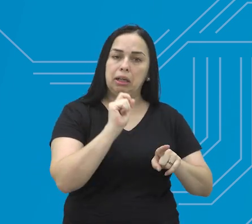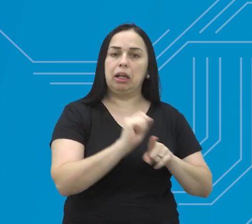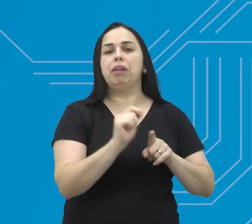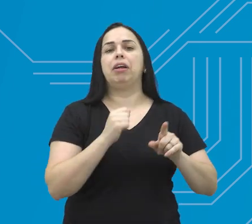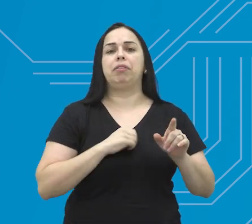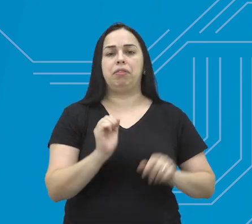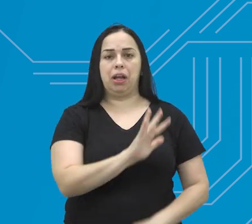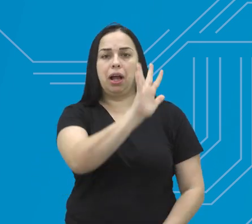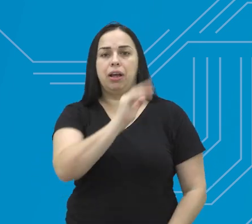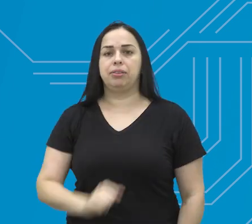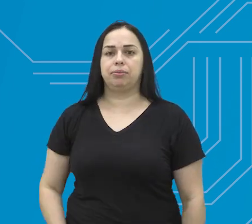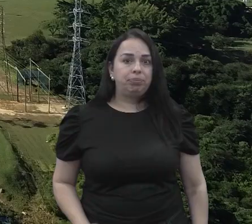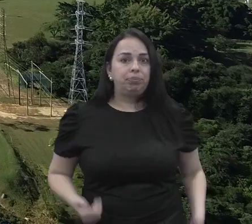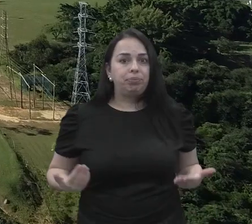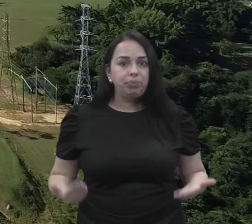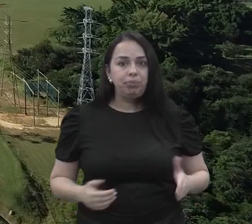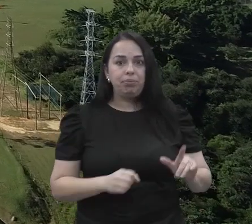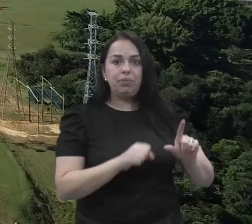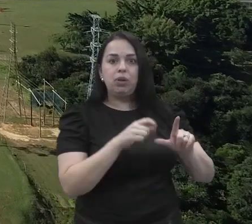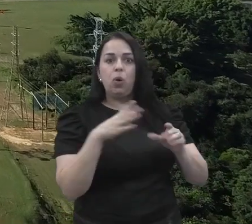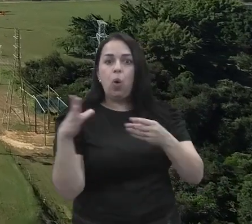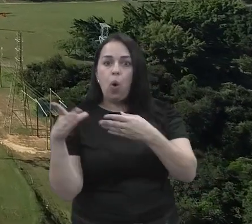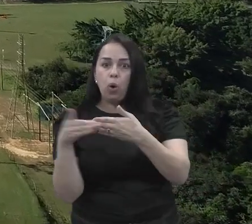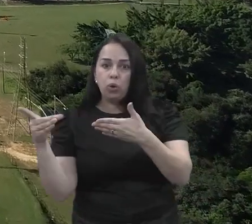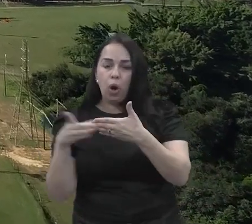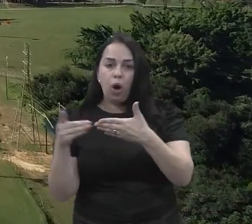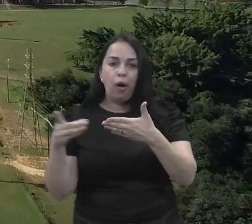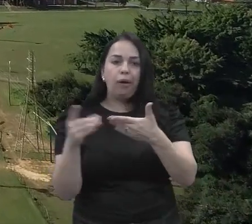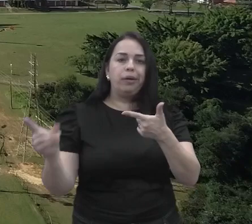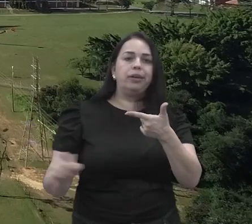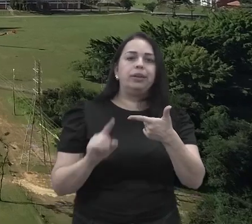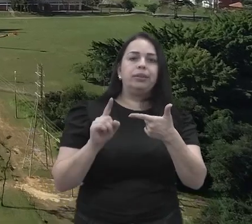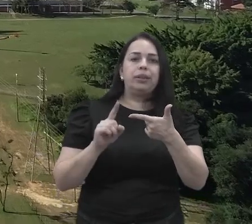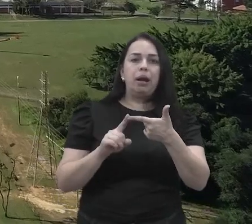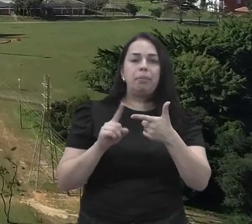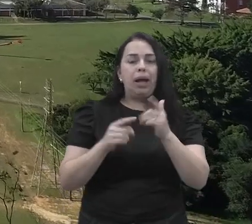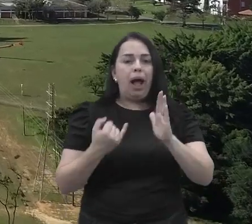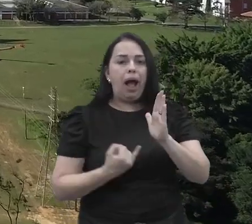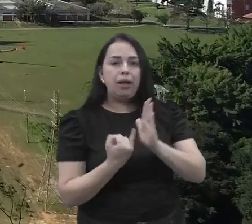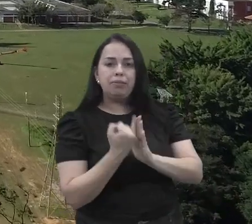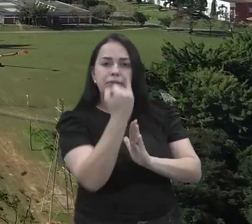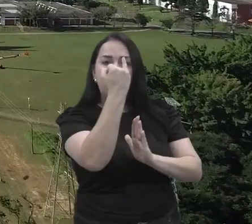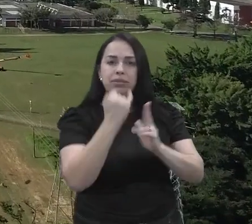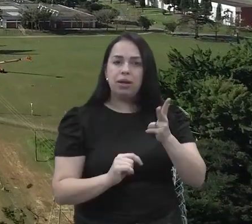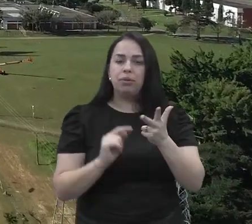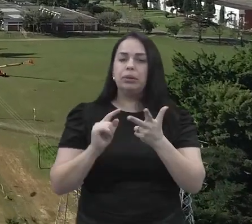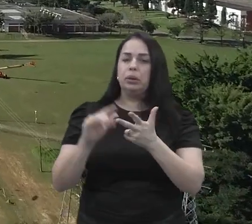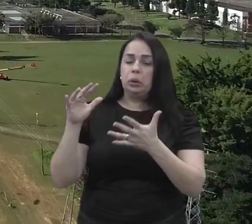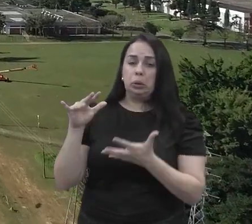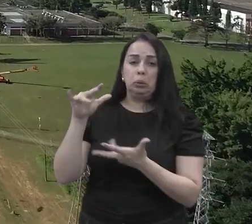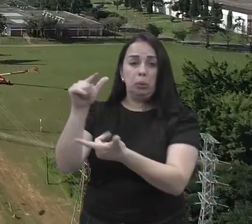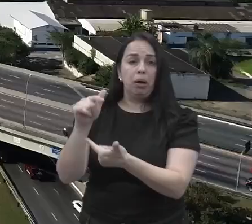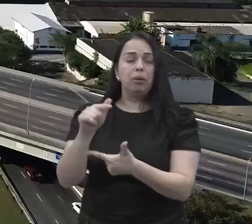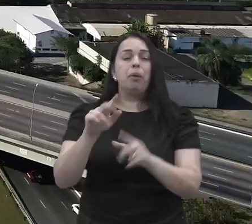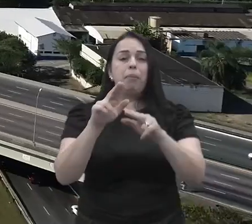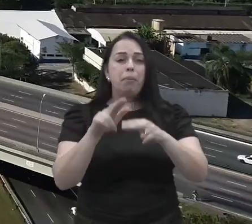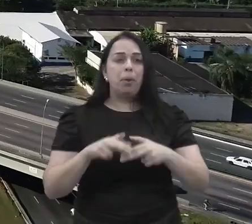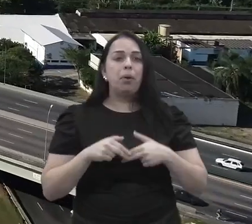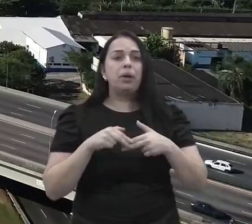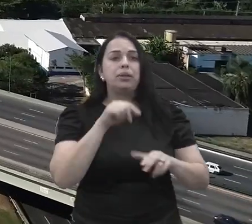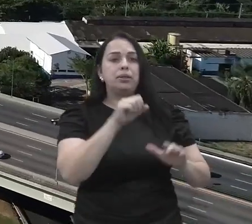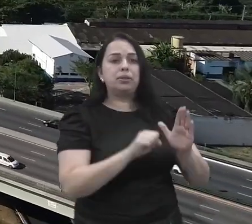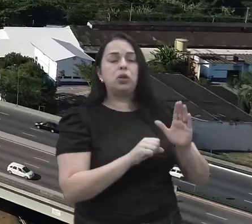tendem a ficar mais caros. A recente alta do dólar e as incertezas em torno da inflação e da economia global